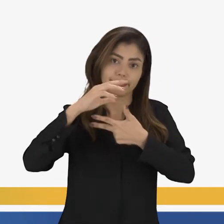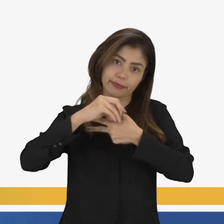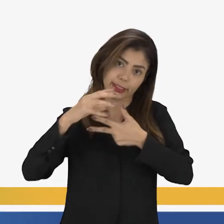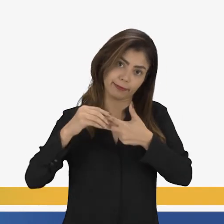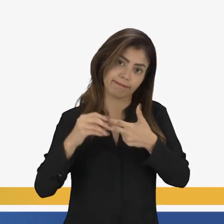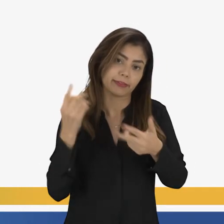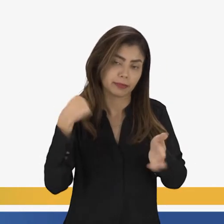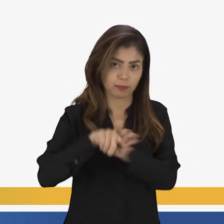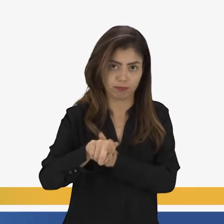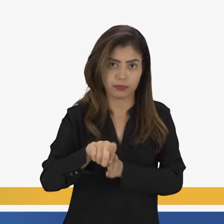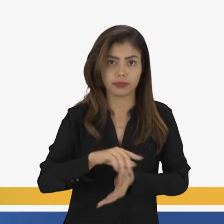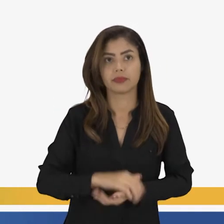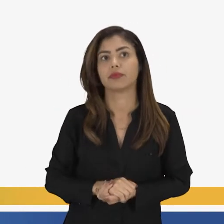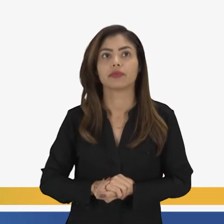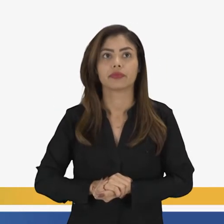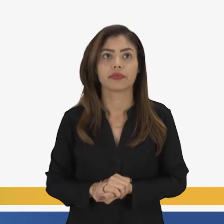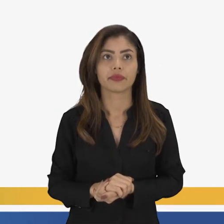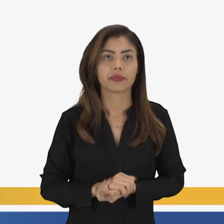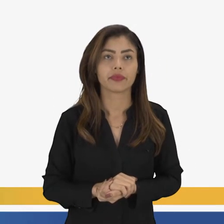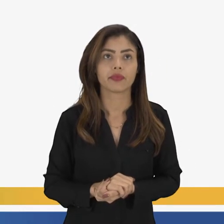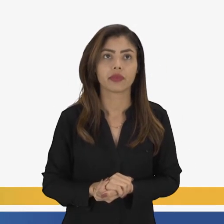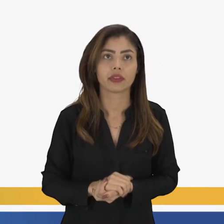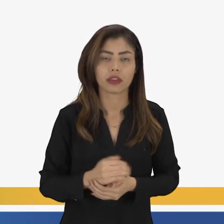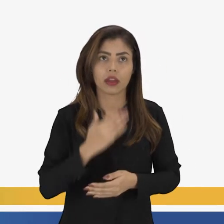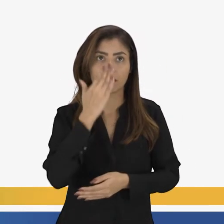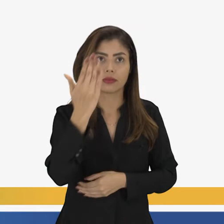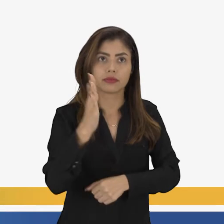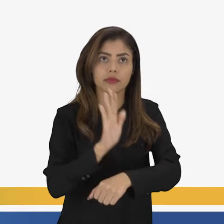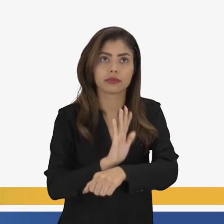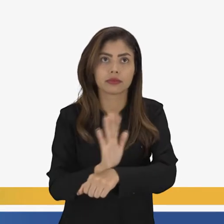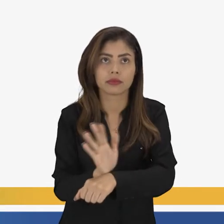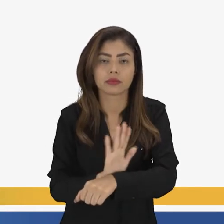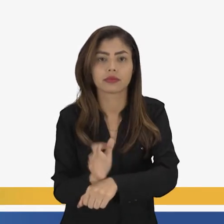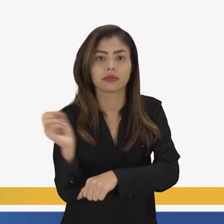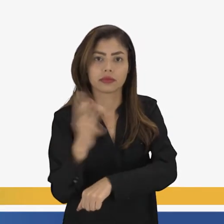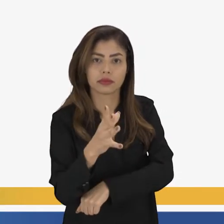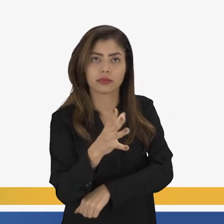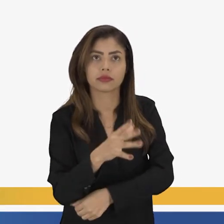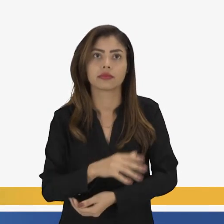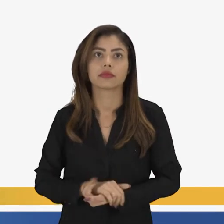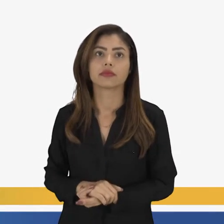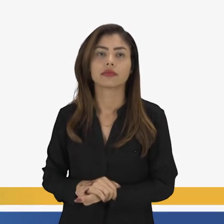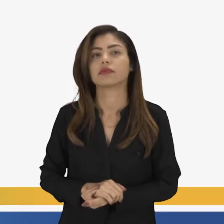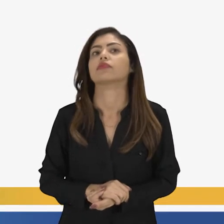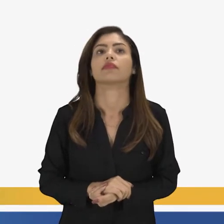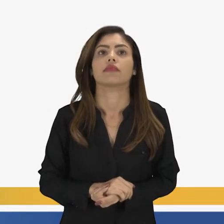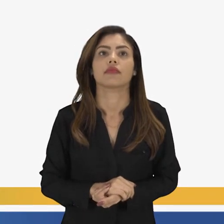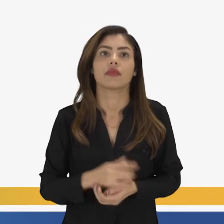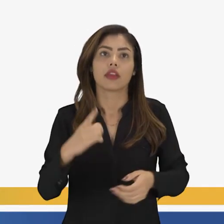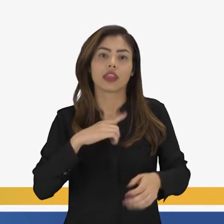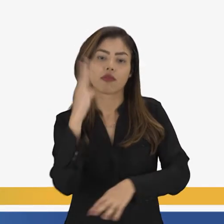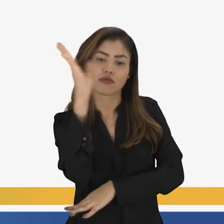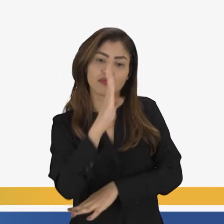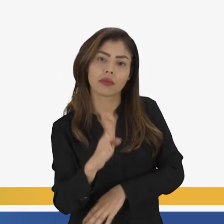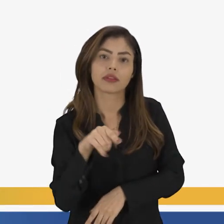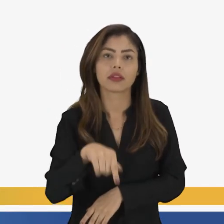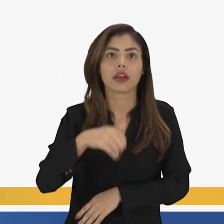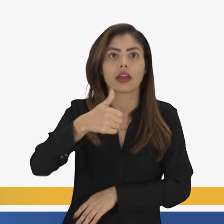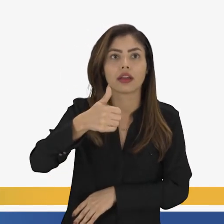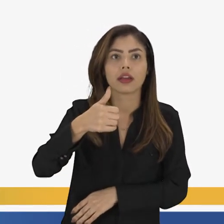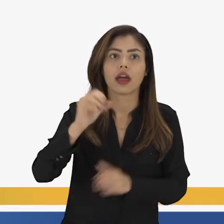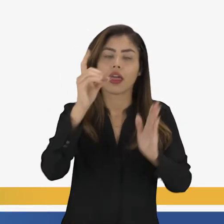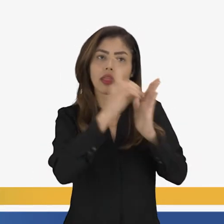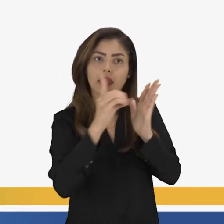tá, pessoal? Seguindo mais adiante, nós falamos também um pouco do cinema novo, né, que despontou aqui no Brasil na década